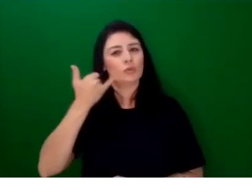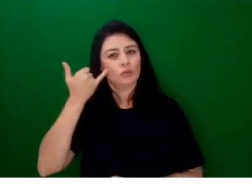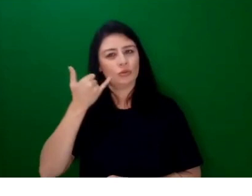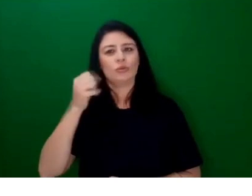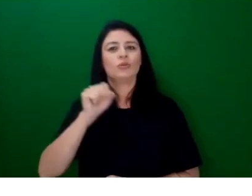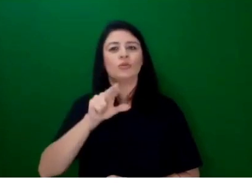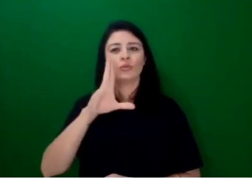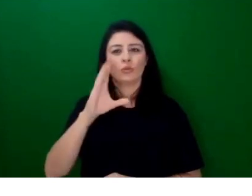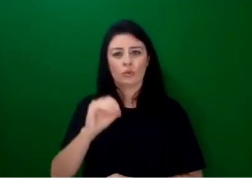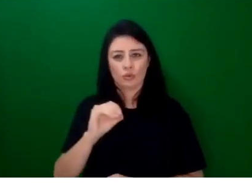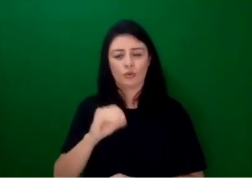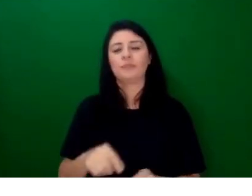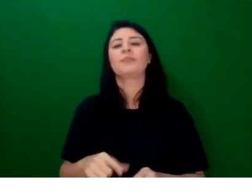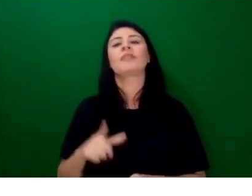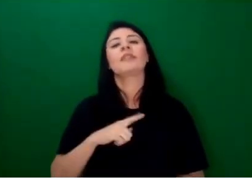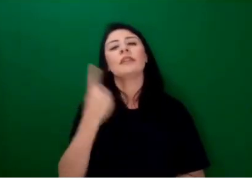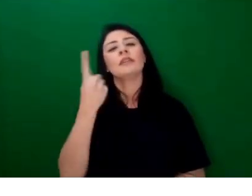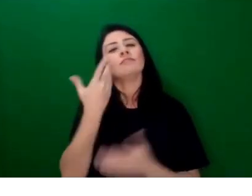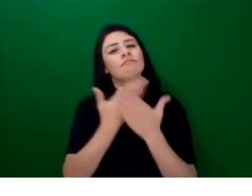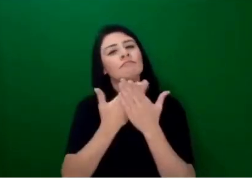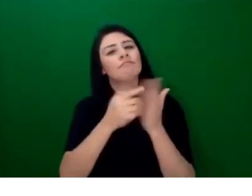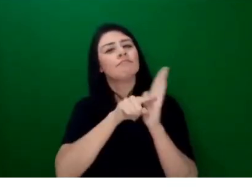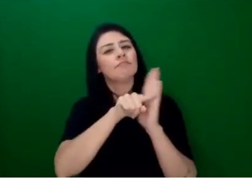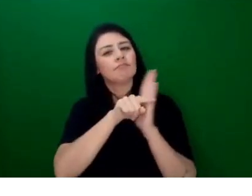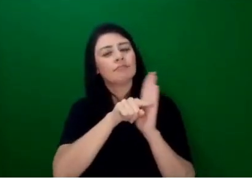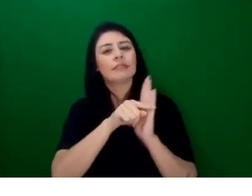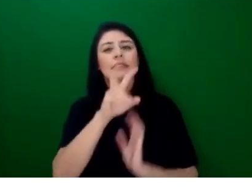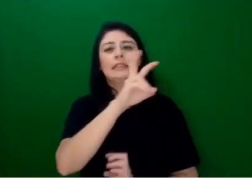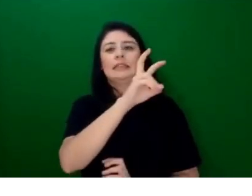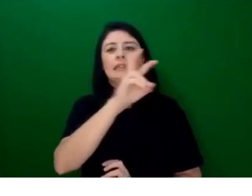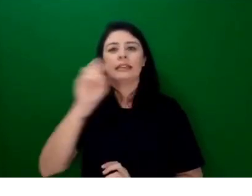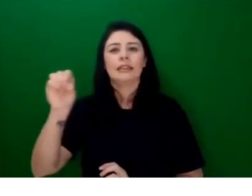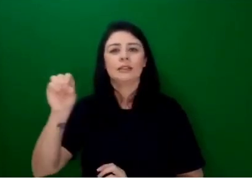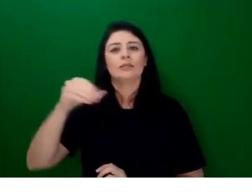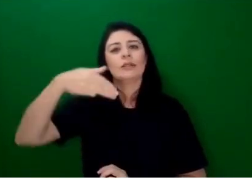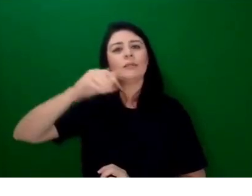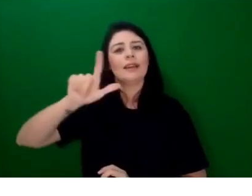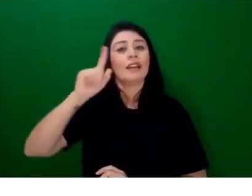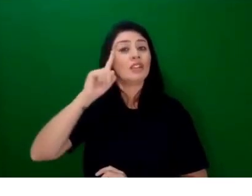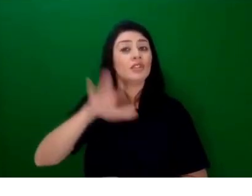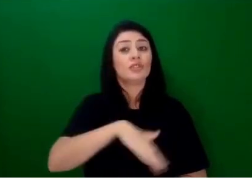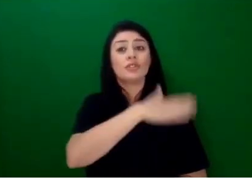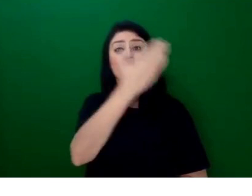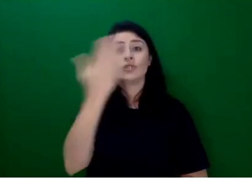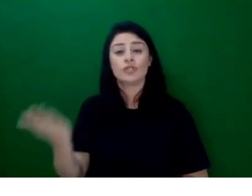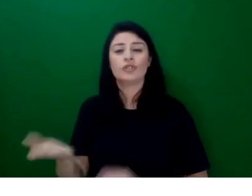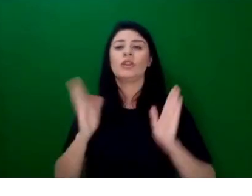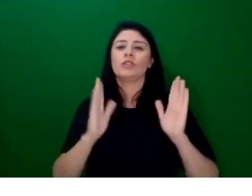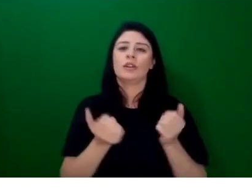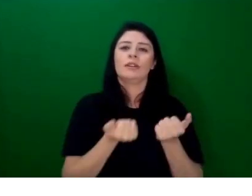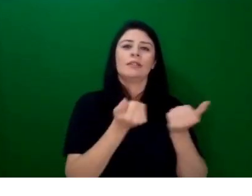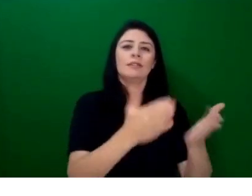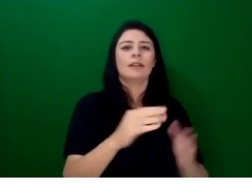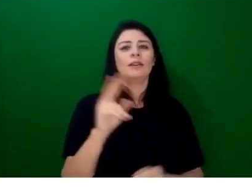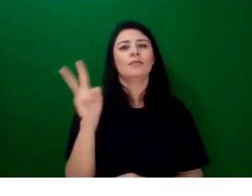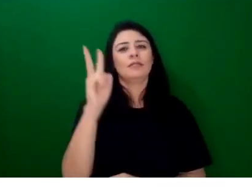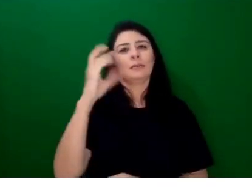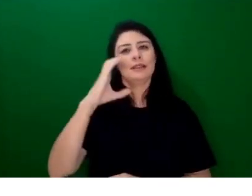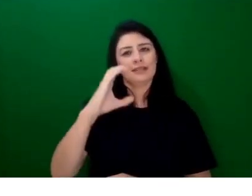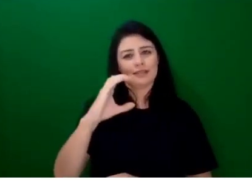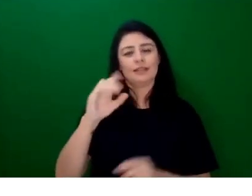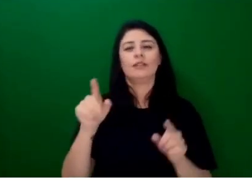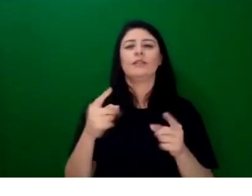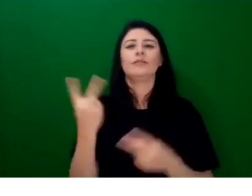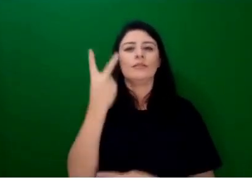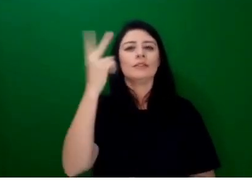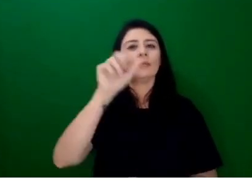suco. Tem um estudo que 500 ml ao dia supre toda a necessidade de vitamina C, vitamina